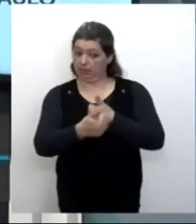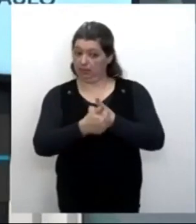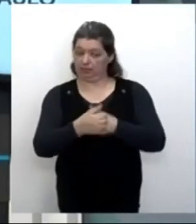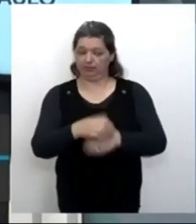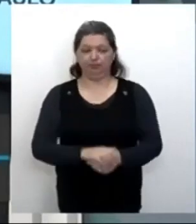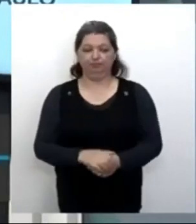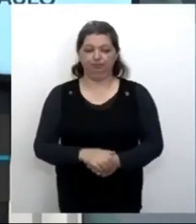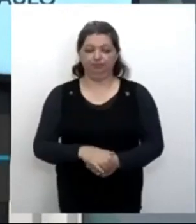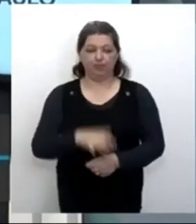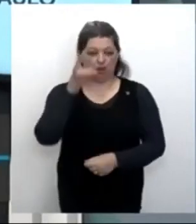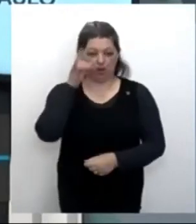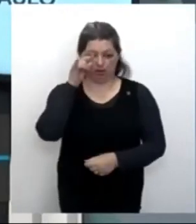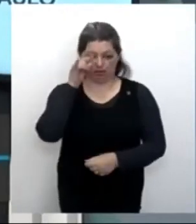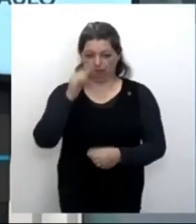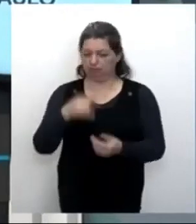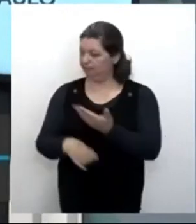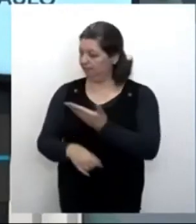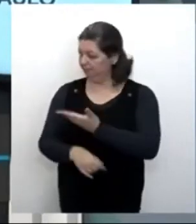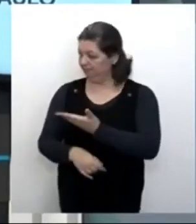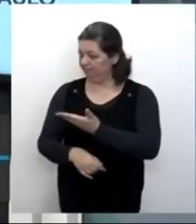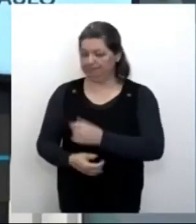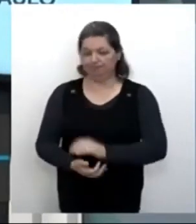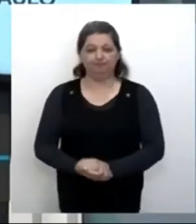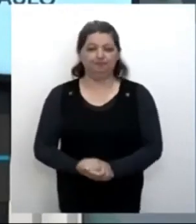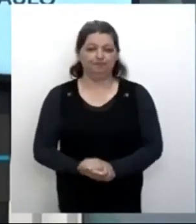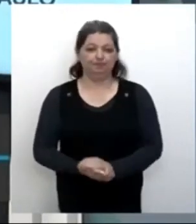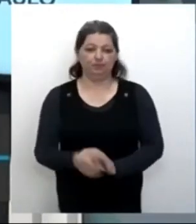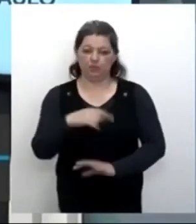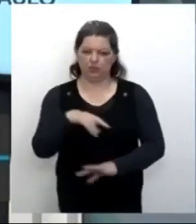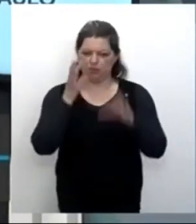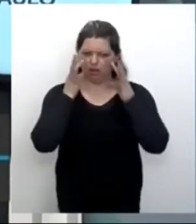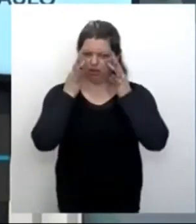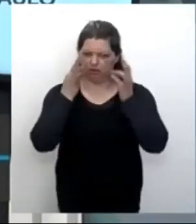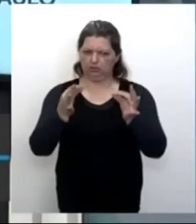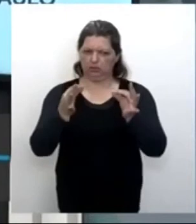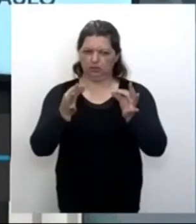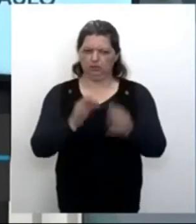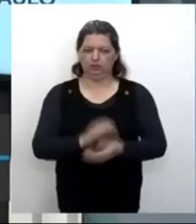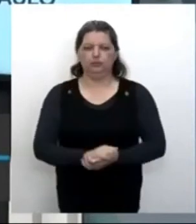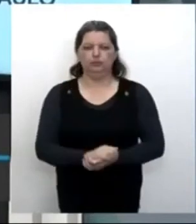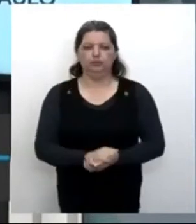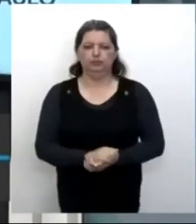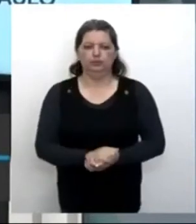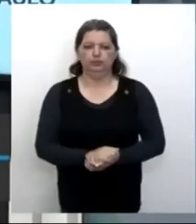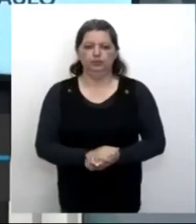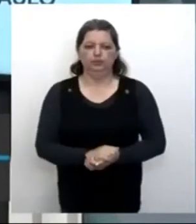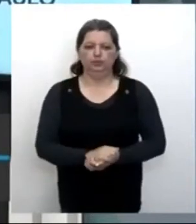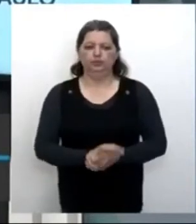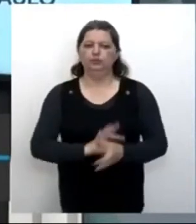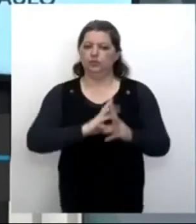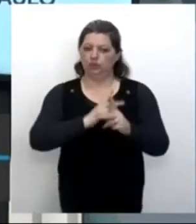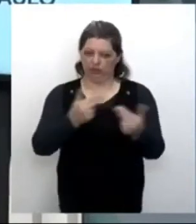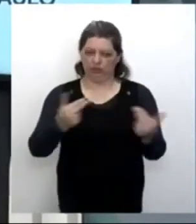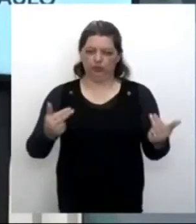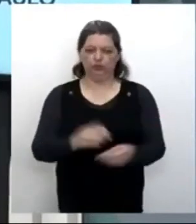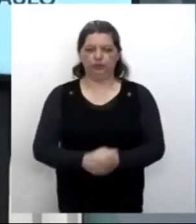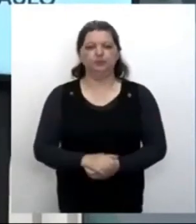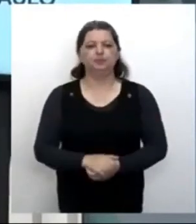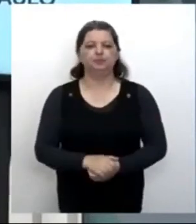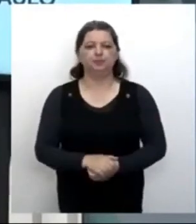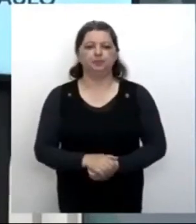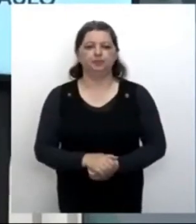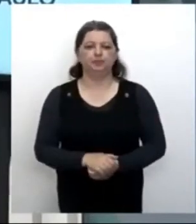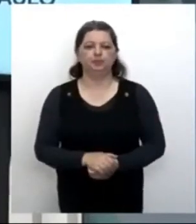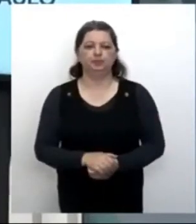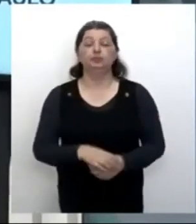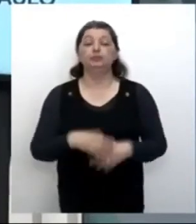nova etapa da sua vida. Fiquem atentos a todas essas questões. Tchau, pessoal,